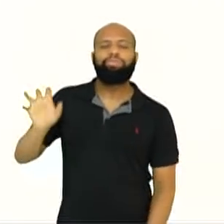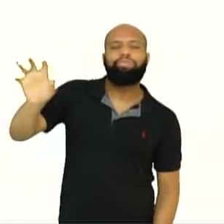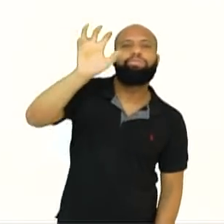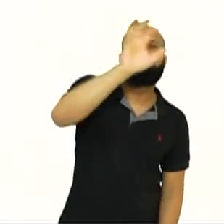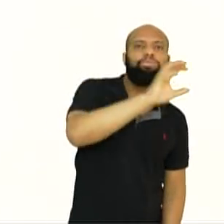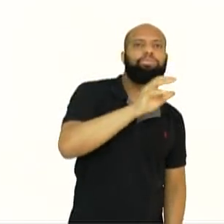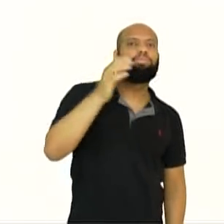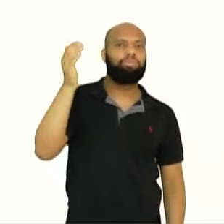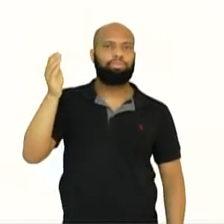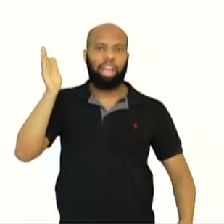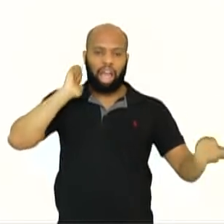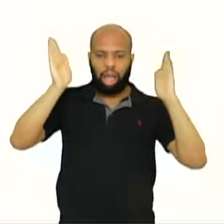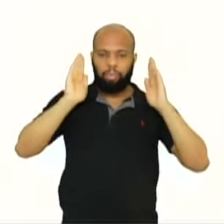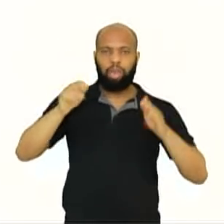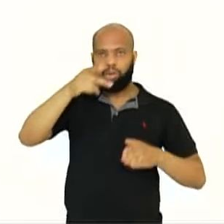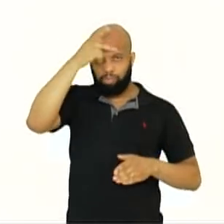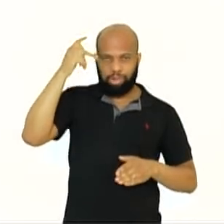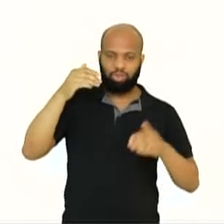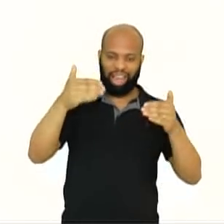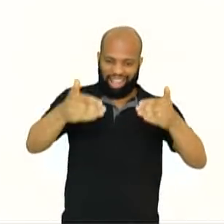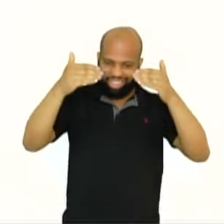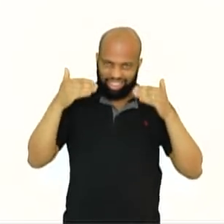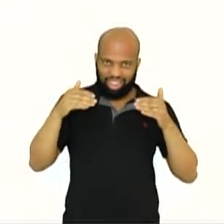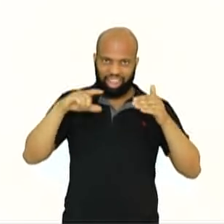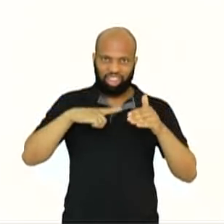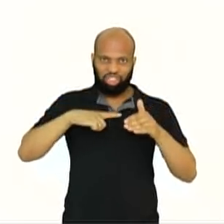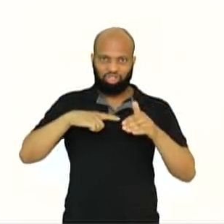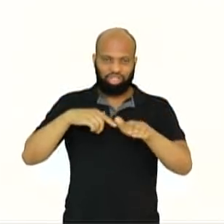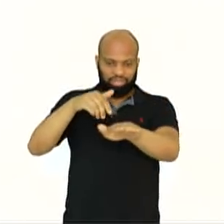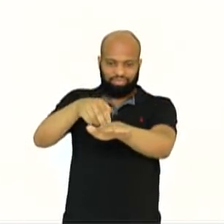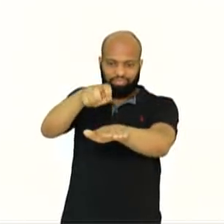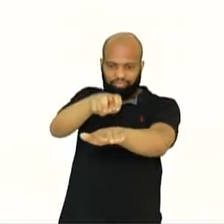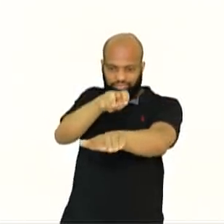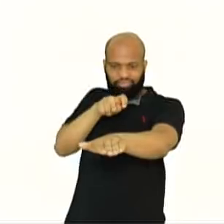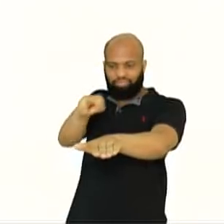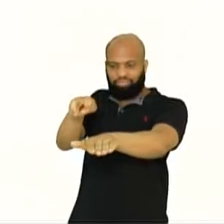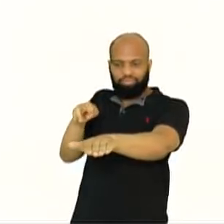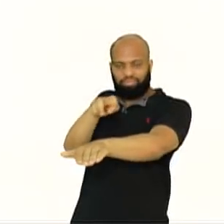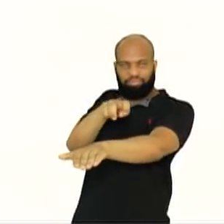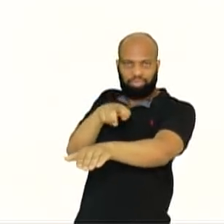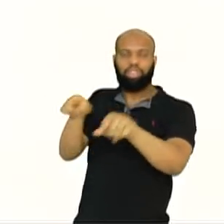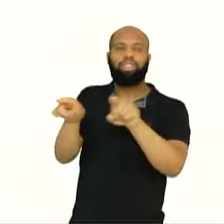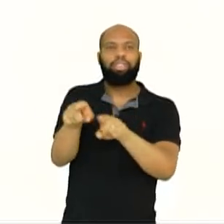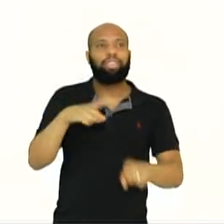regiões, até mesmo para fora do Paraná, e até histórias, puxa